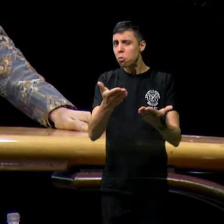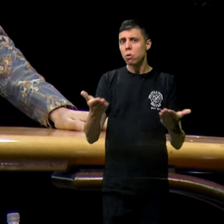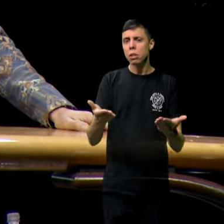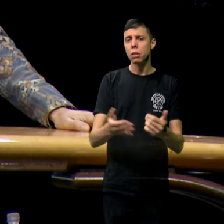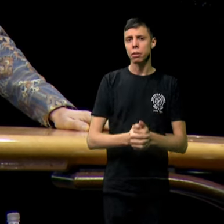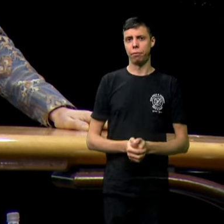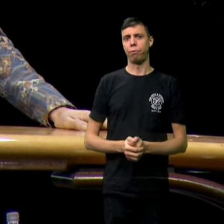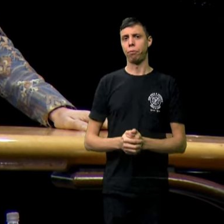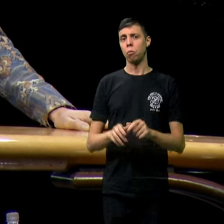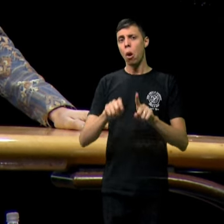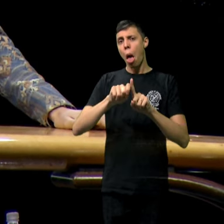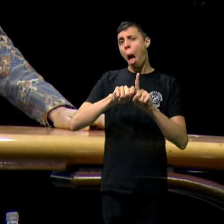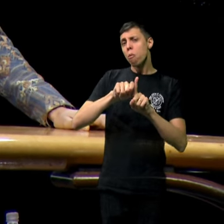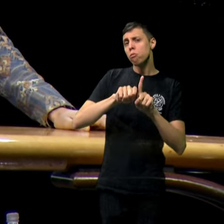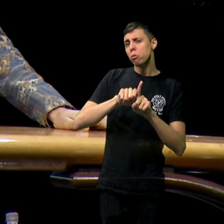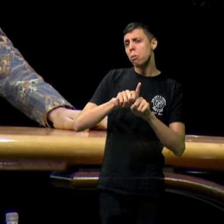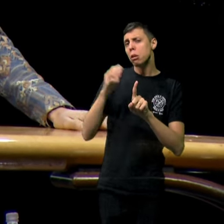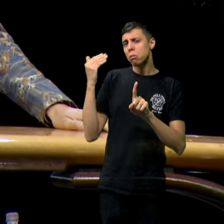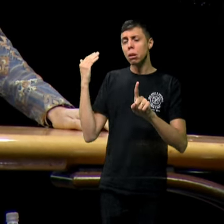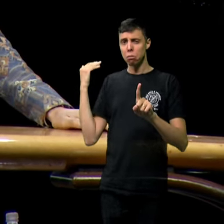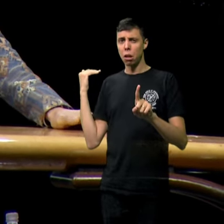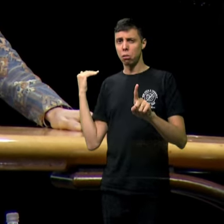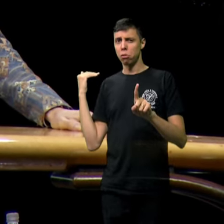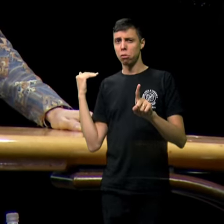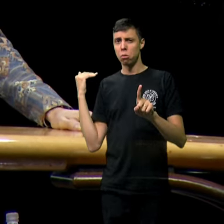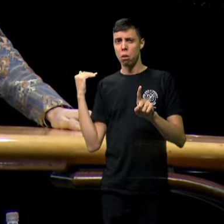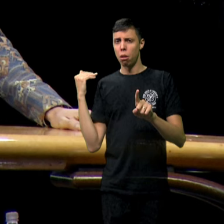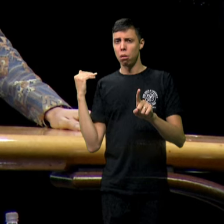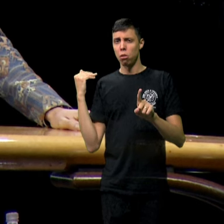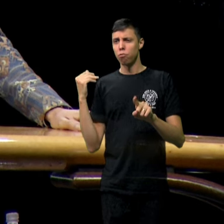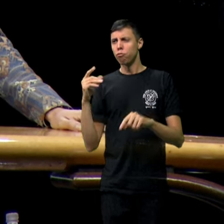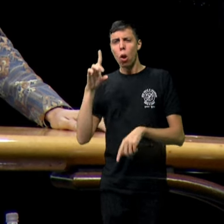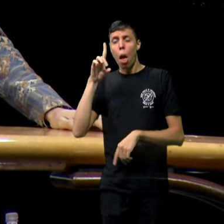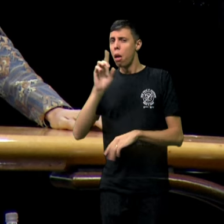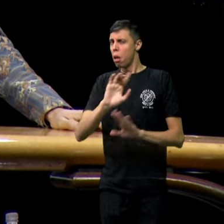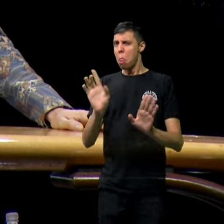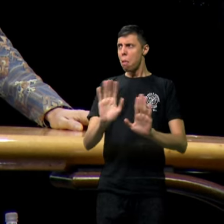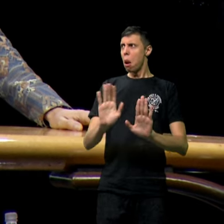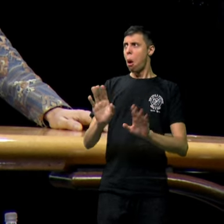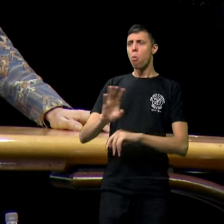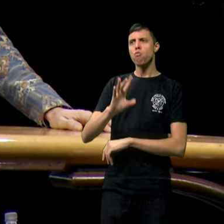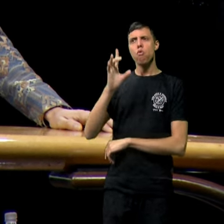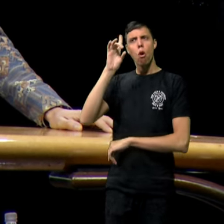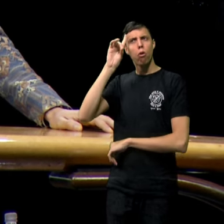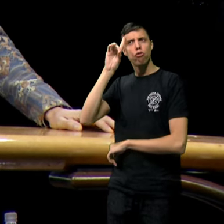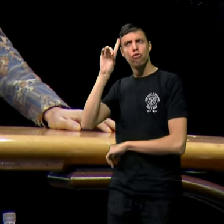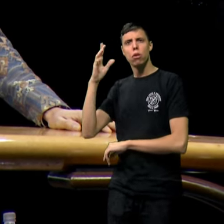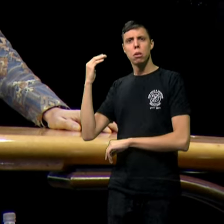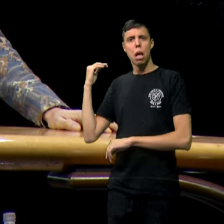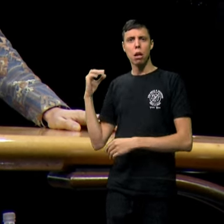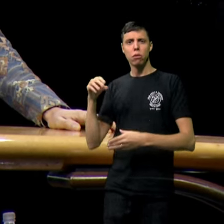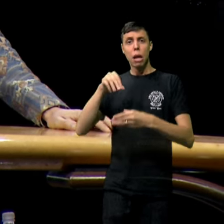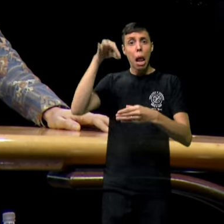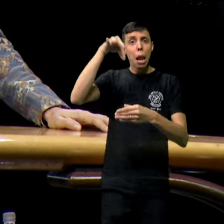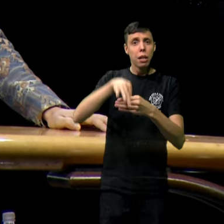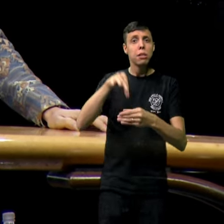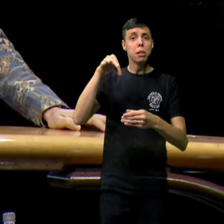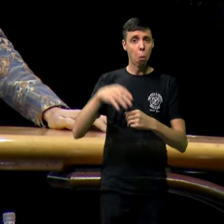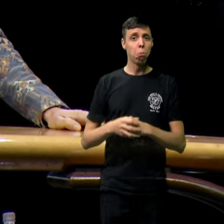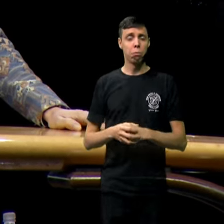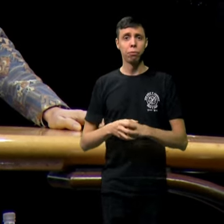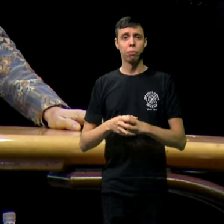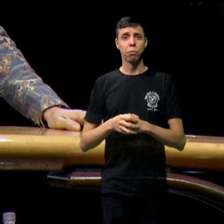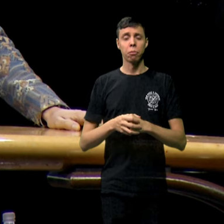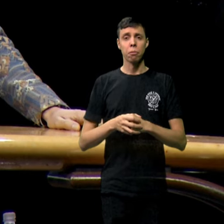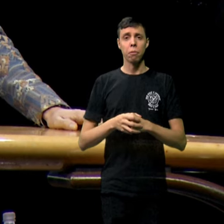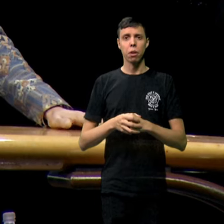Faz poucos meses, na verdade pouquíssimos dias antes das eleições do Brasil, marquei esse dia. Marquei esse dia